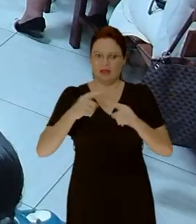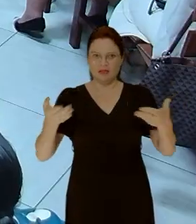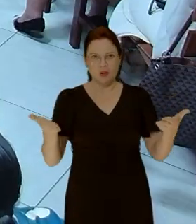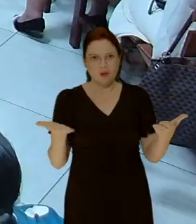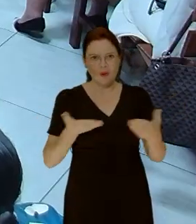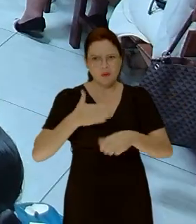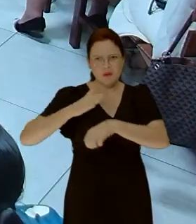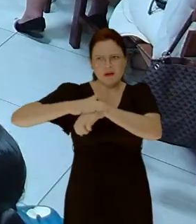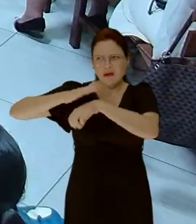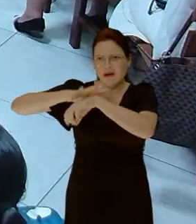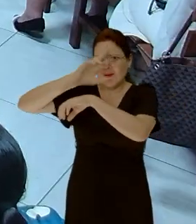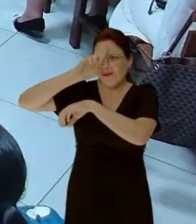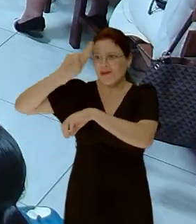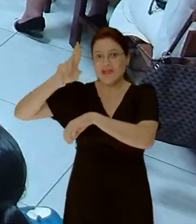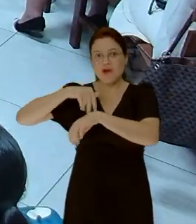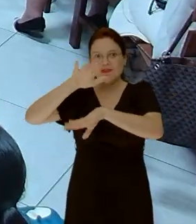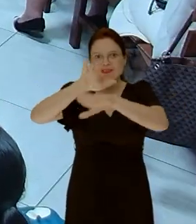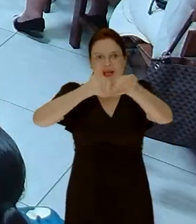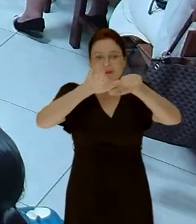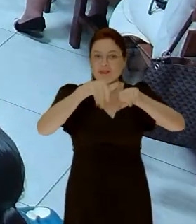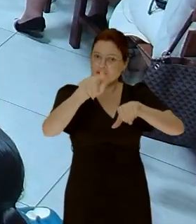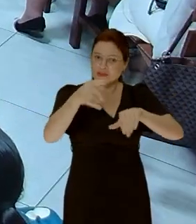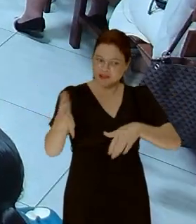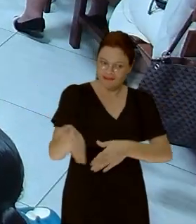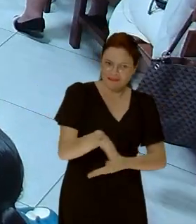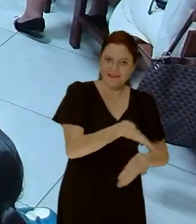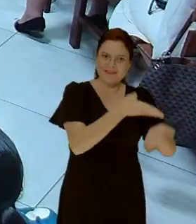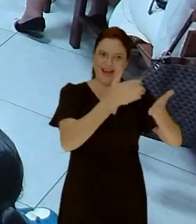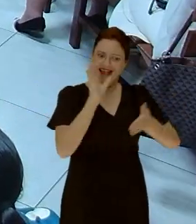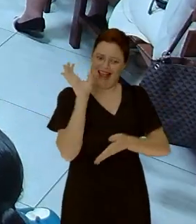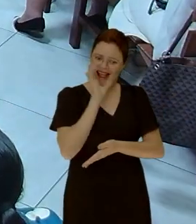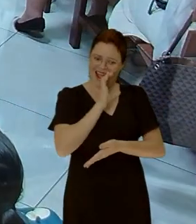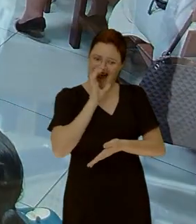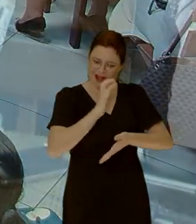Deus. Vai depressa lhes